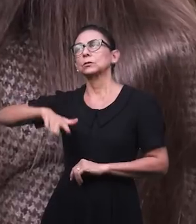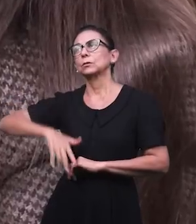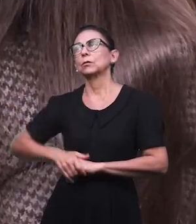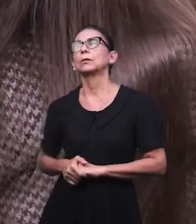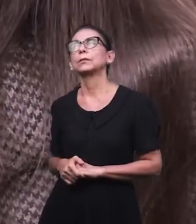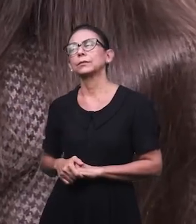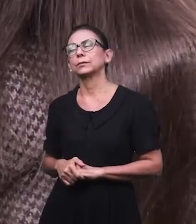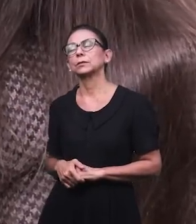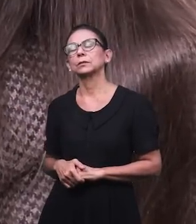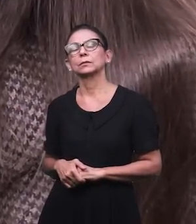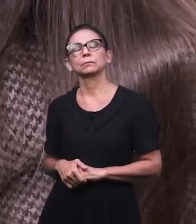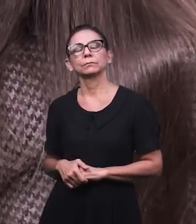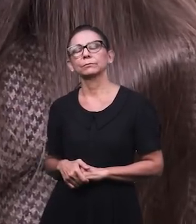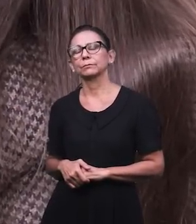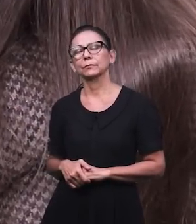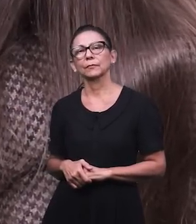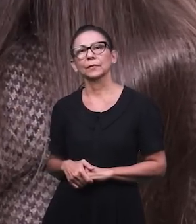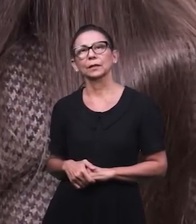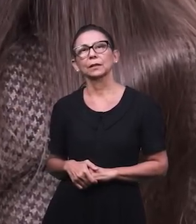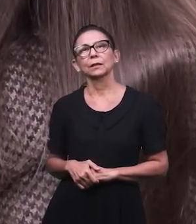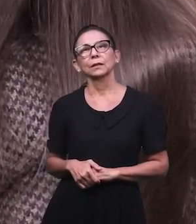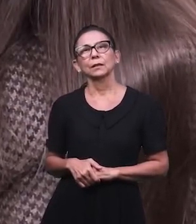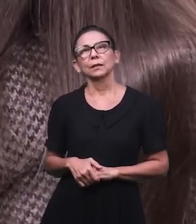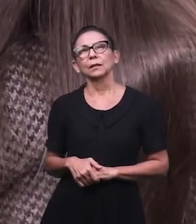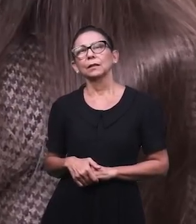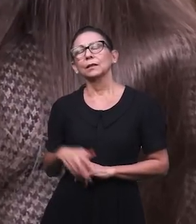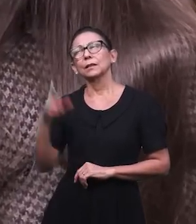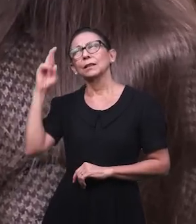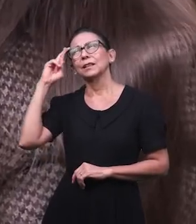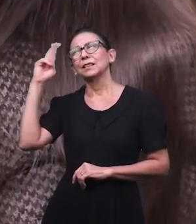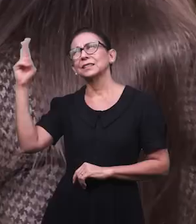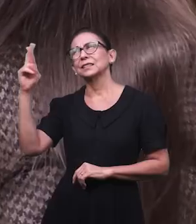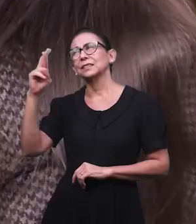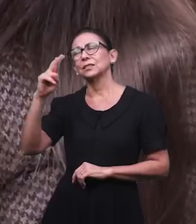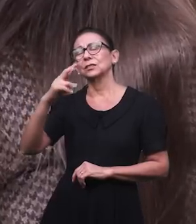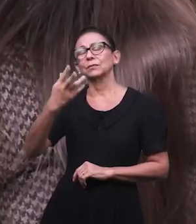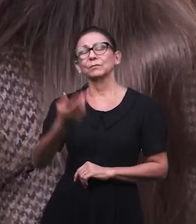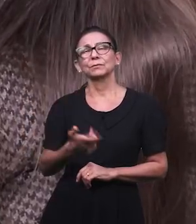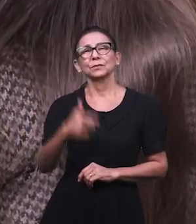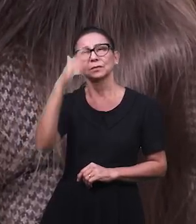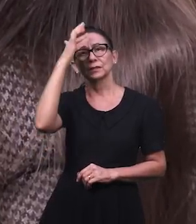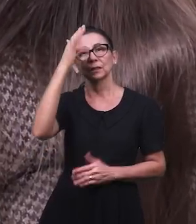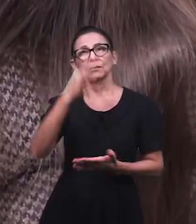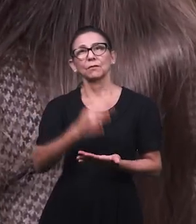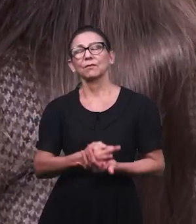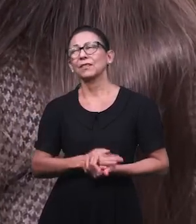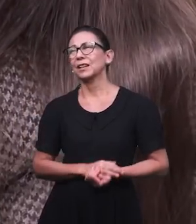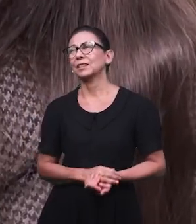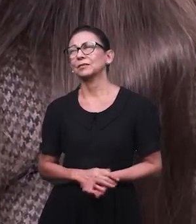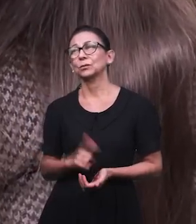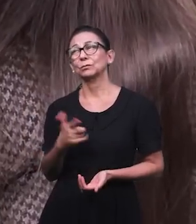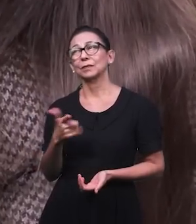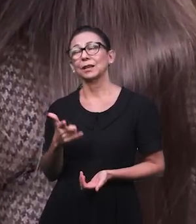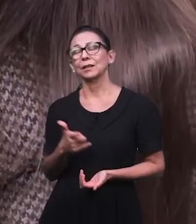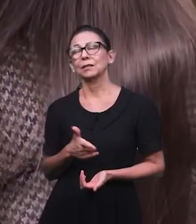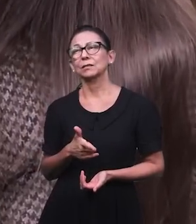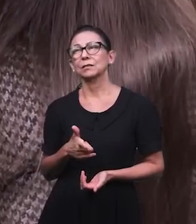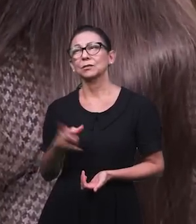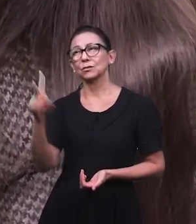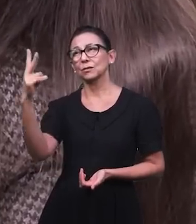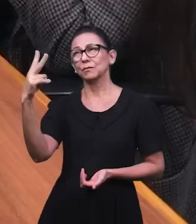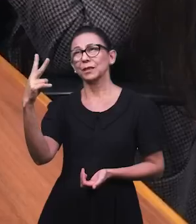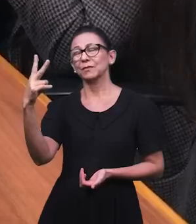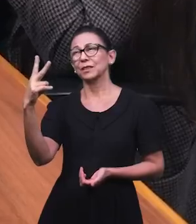de novo, tava cansado, falei, Senhor, eu lembro que eu falei assim, Senhor, totalmente sem fé. Eu acho que o Senhor não vai me ouvir,